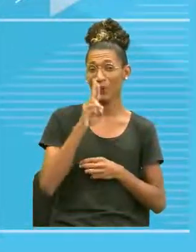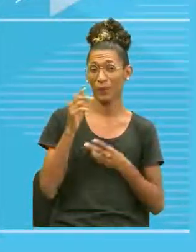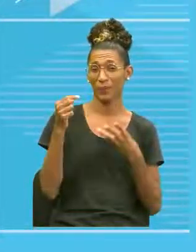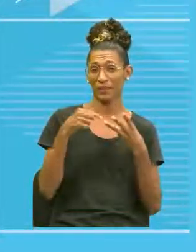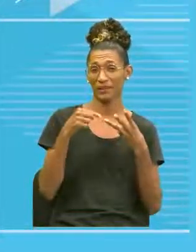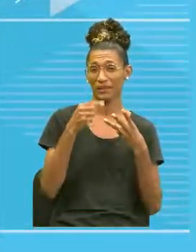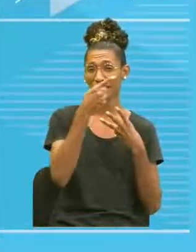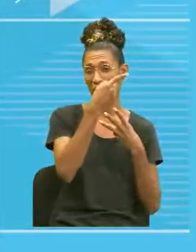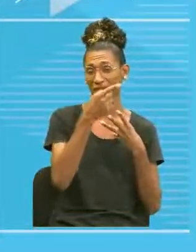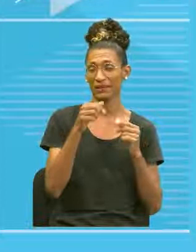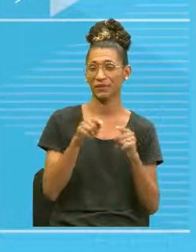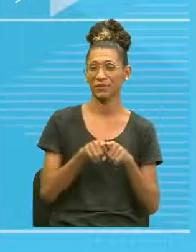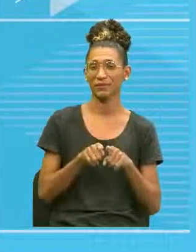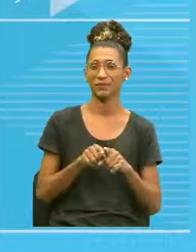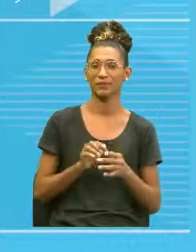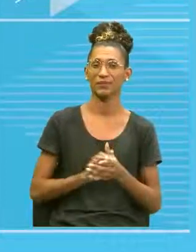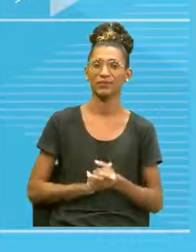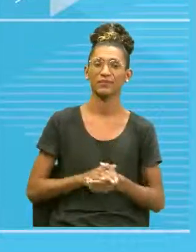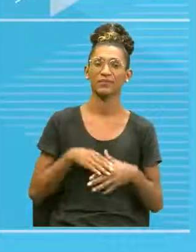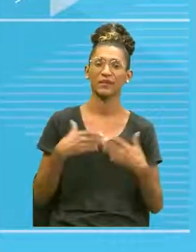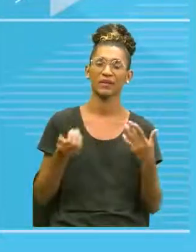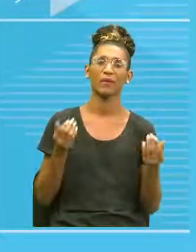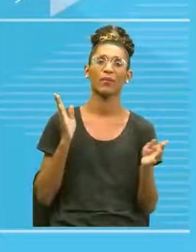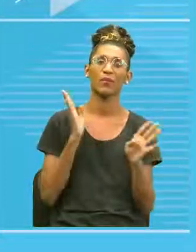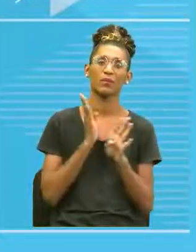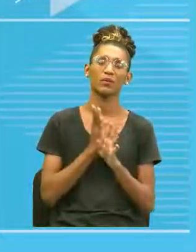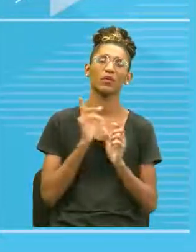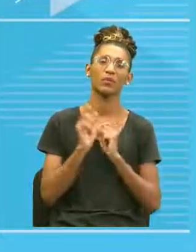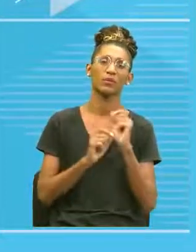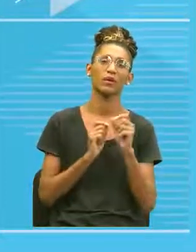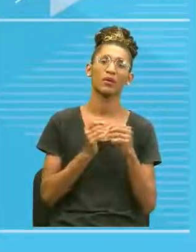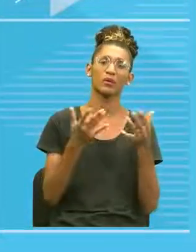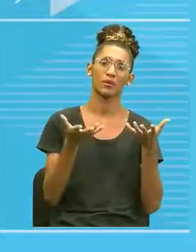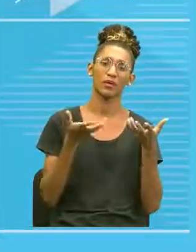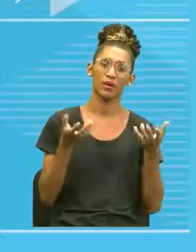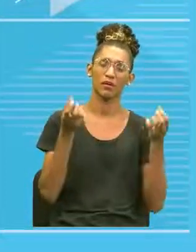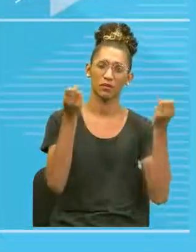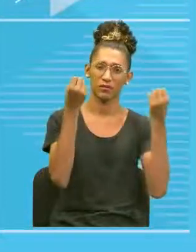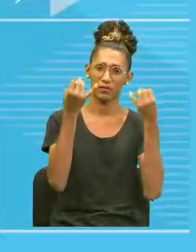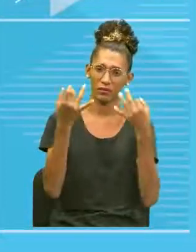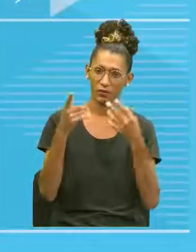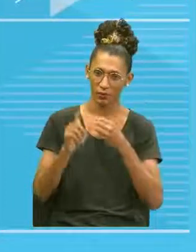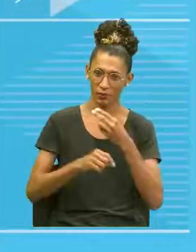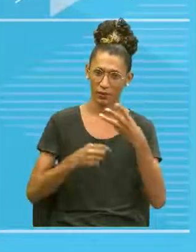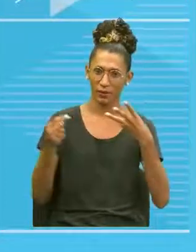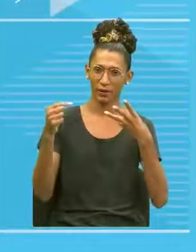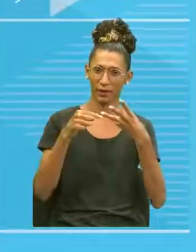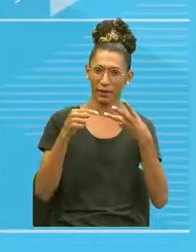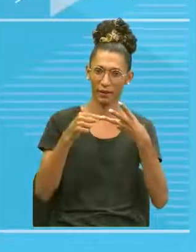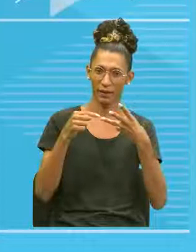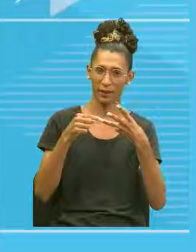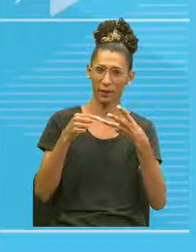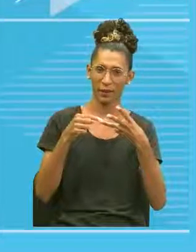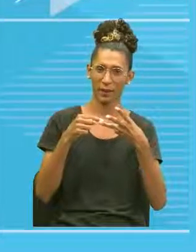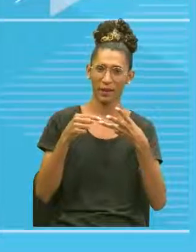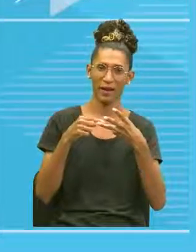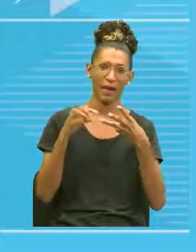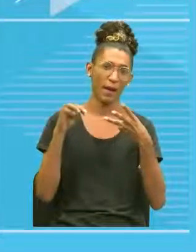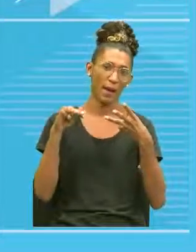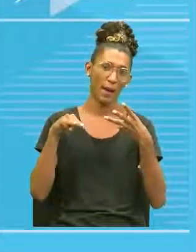então portanto né que é que eu tô querendo dizer que o Pretérito pluscuamperfecto é o